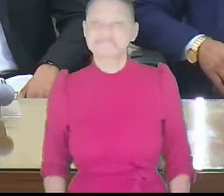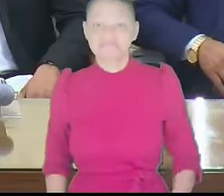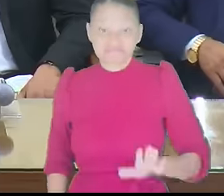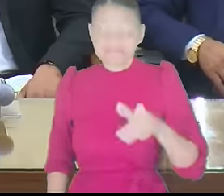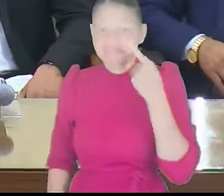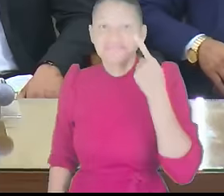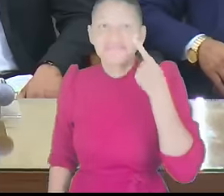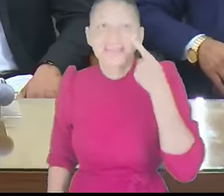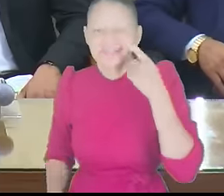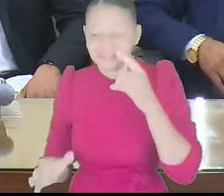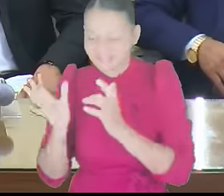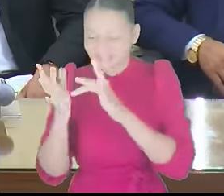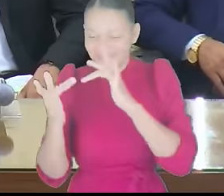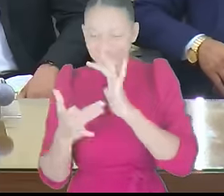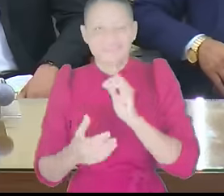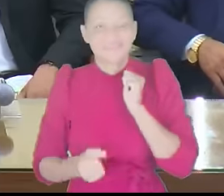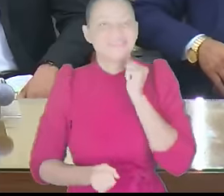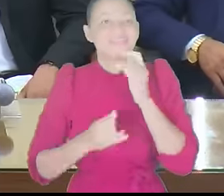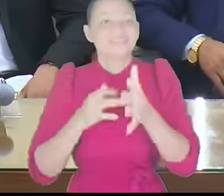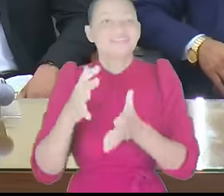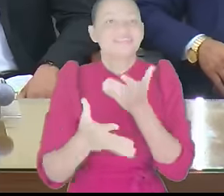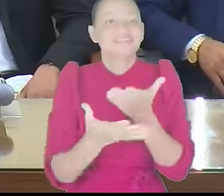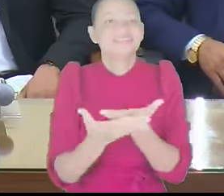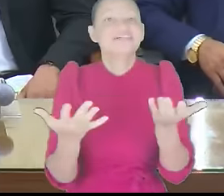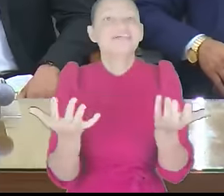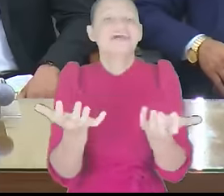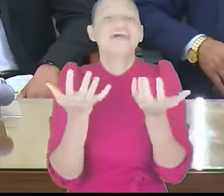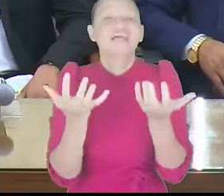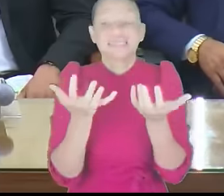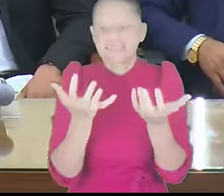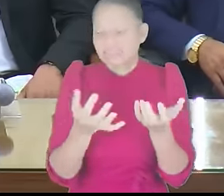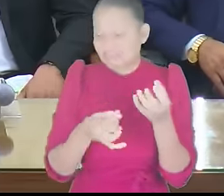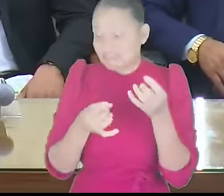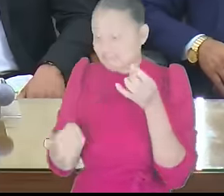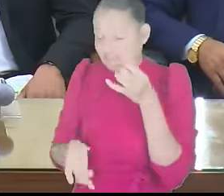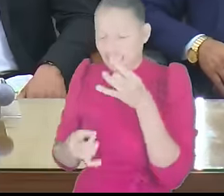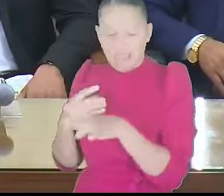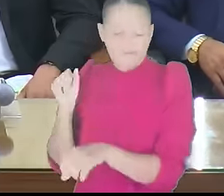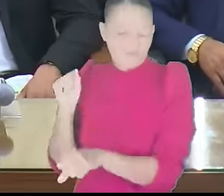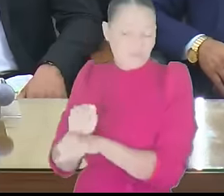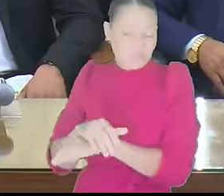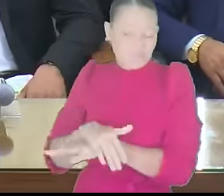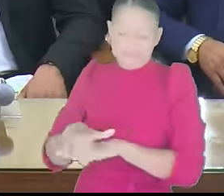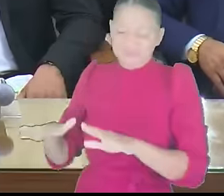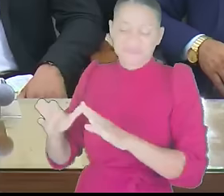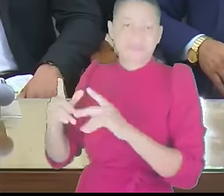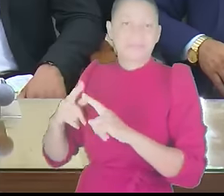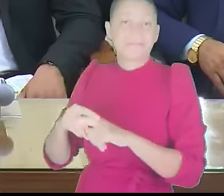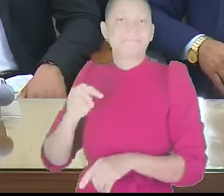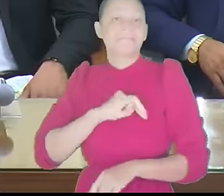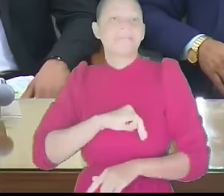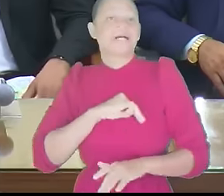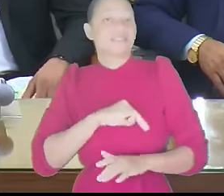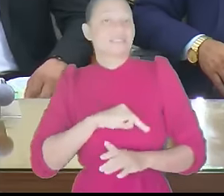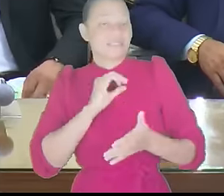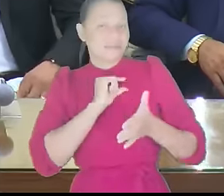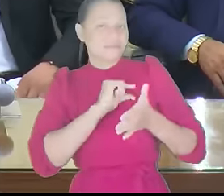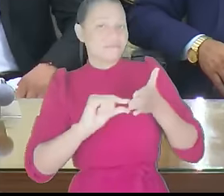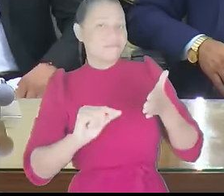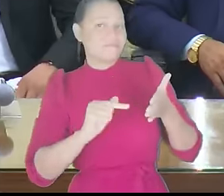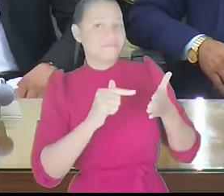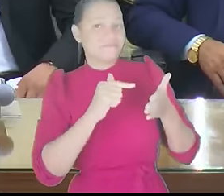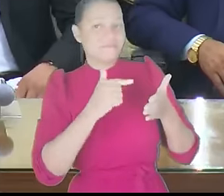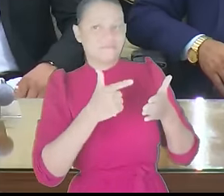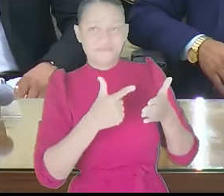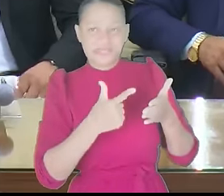Olha o que é que Jesus disse àqueles que queriam deixar de congregar. São Mateus 23. Não está no script,